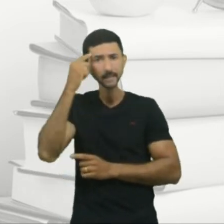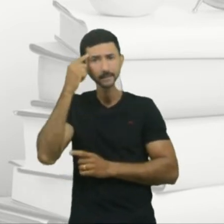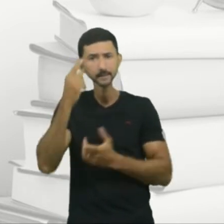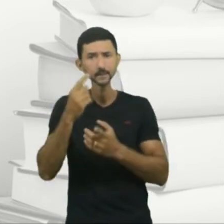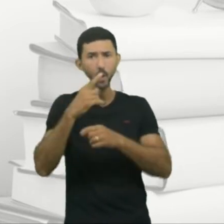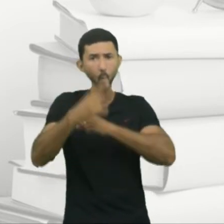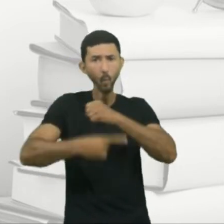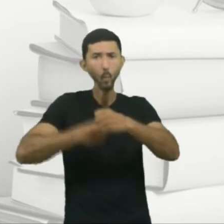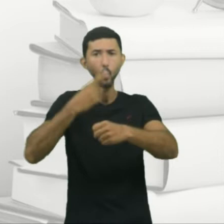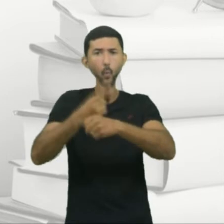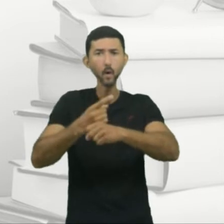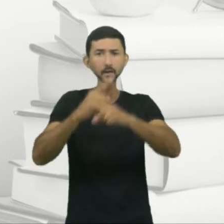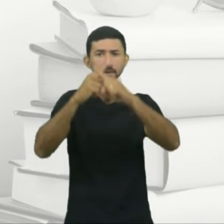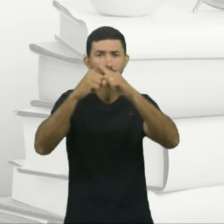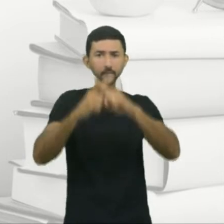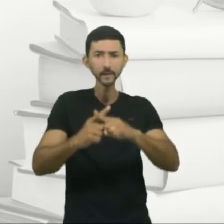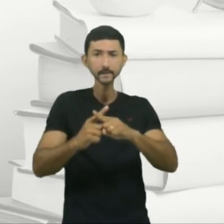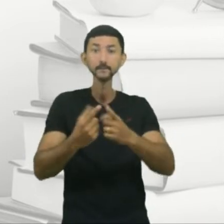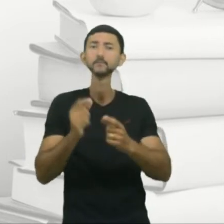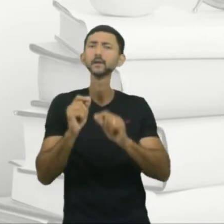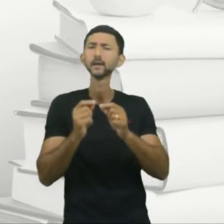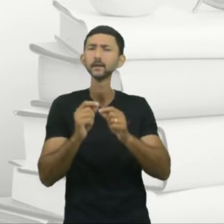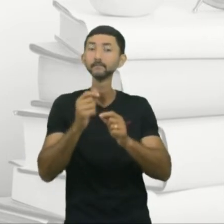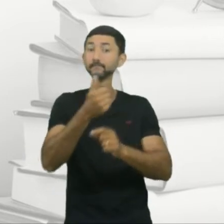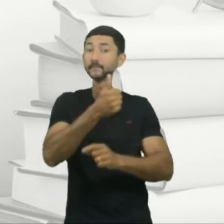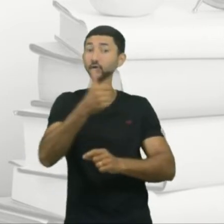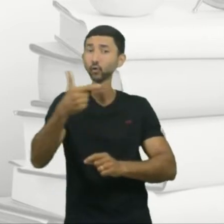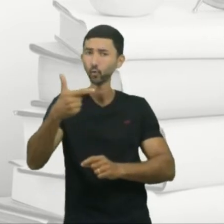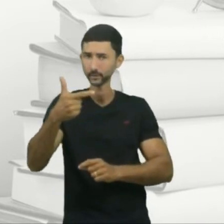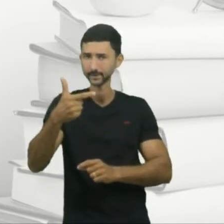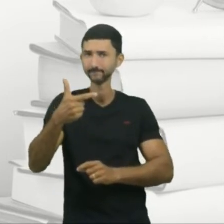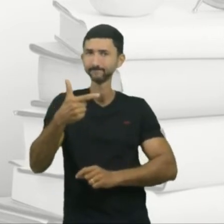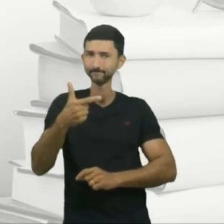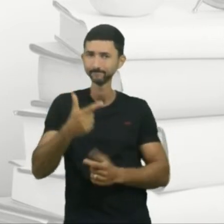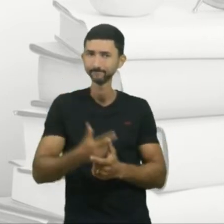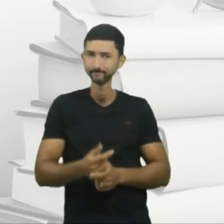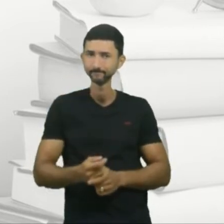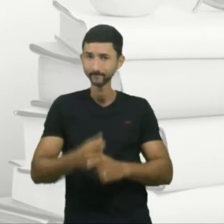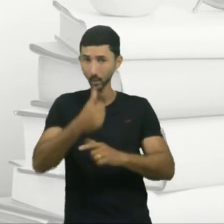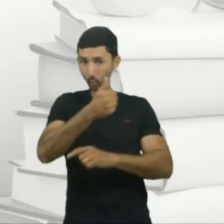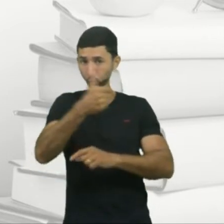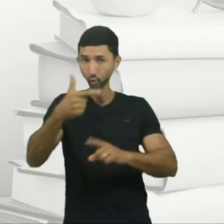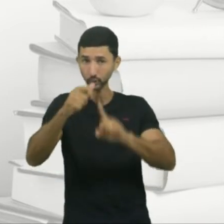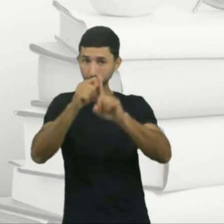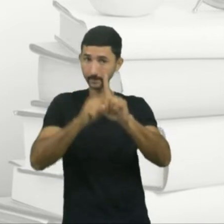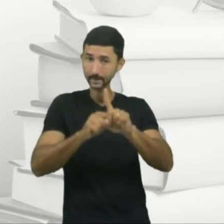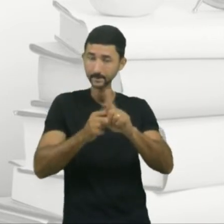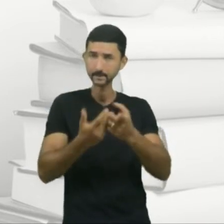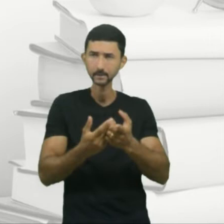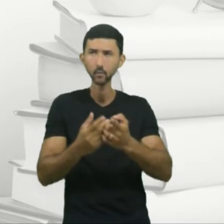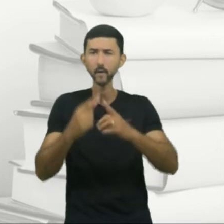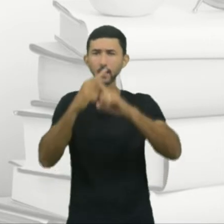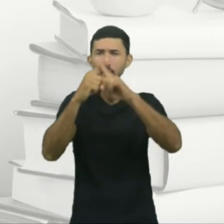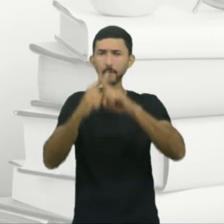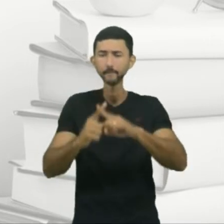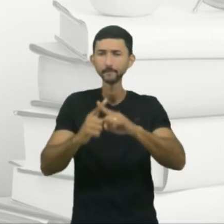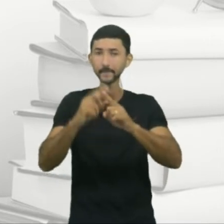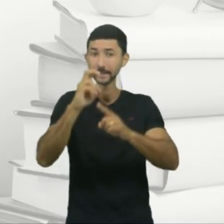você precisa multiplicar por quanto? Por 12, que são 12 meses. Quando você